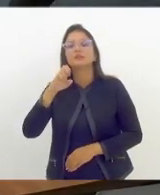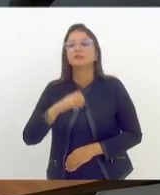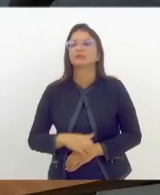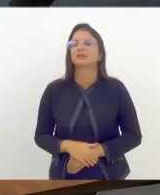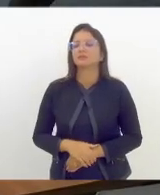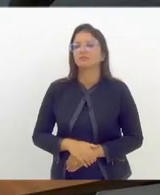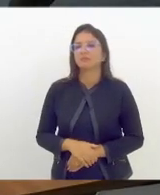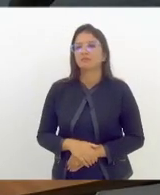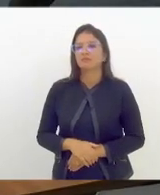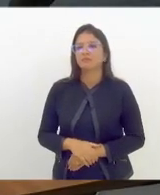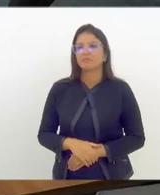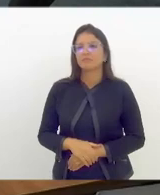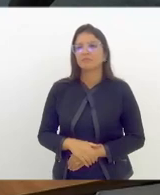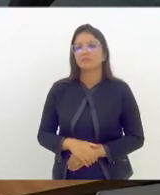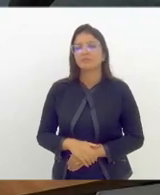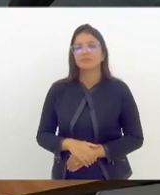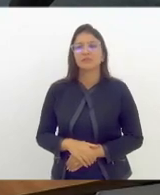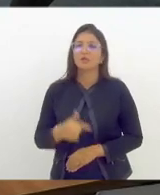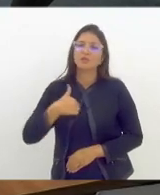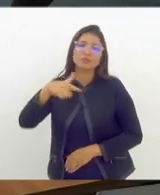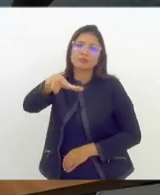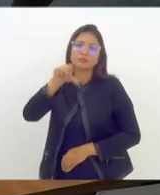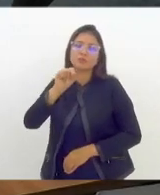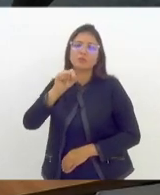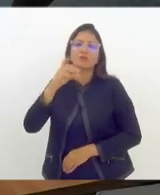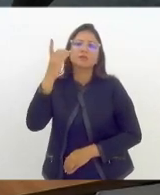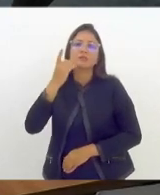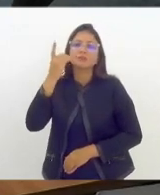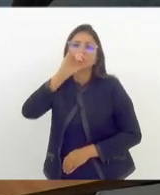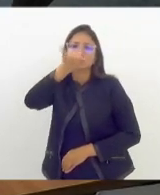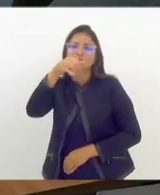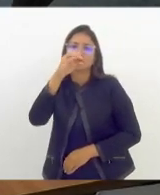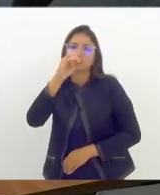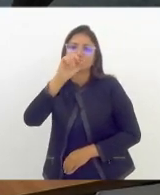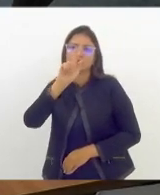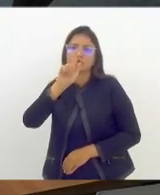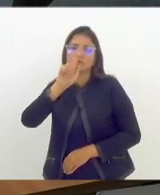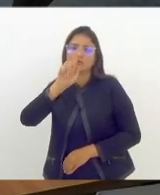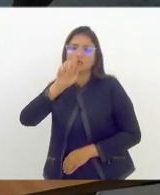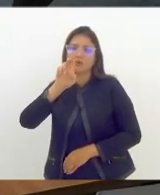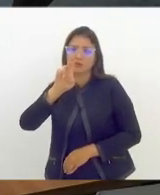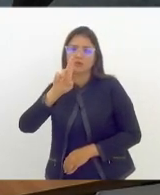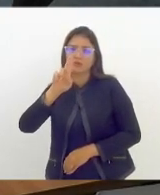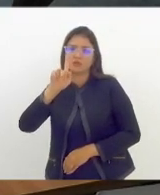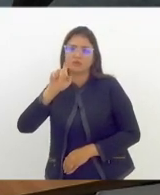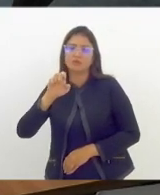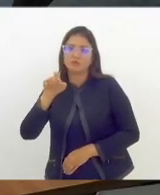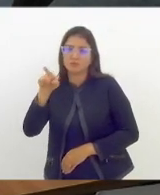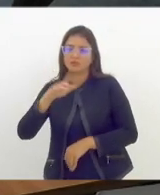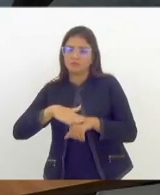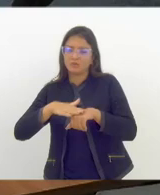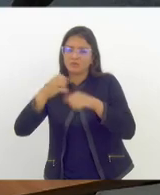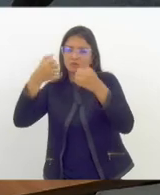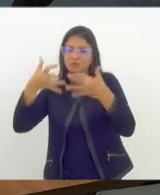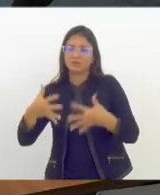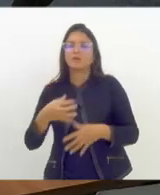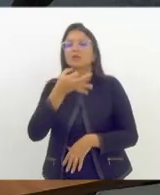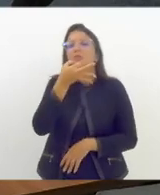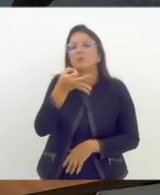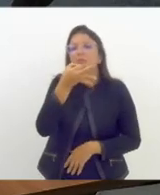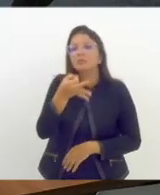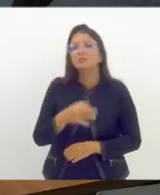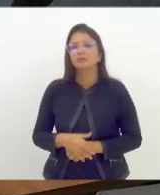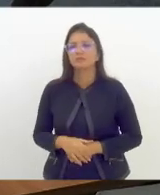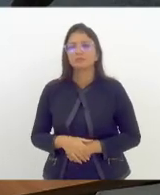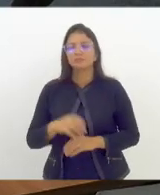Designar deputado Jorge Felipe Neto, cumprimentando o deputado, deputado, para emitir parecer